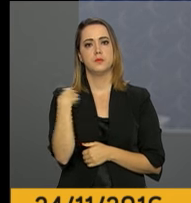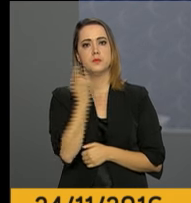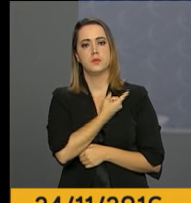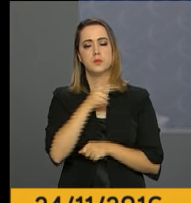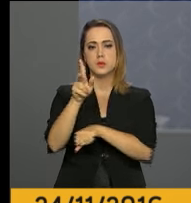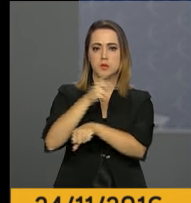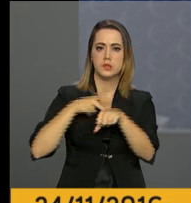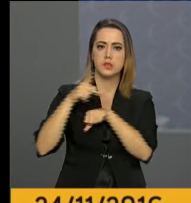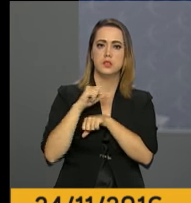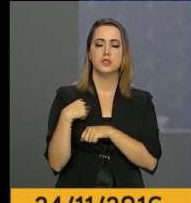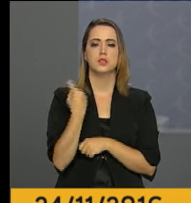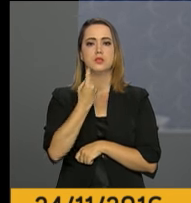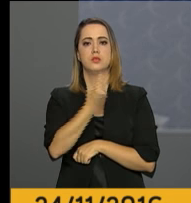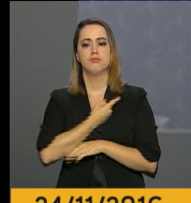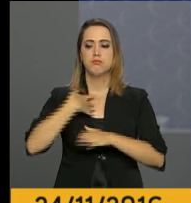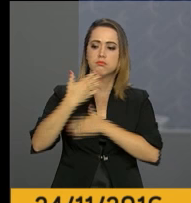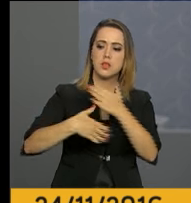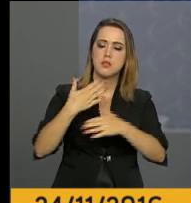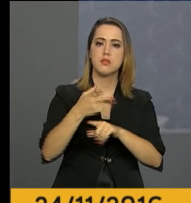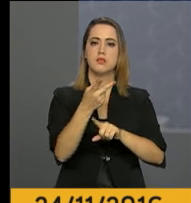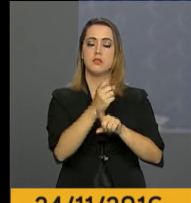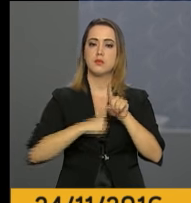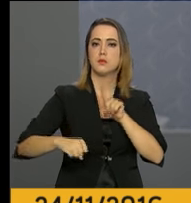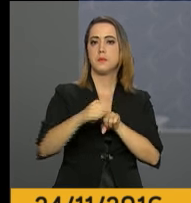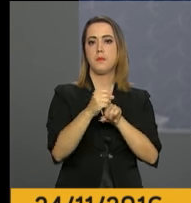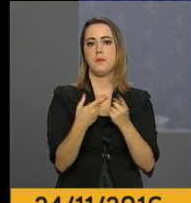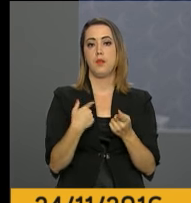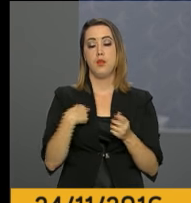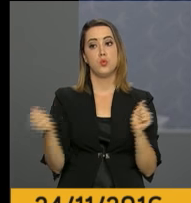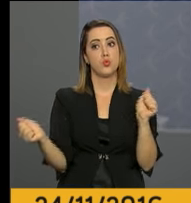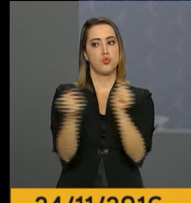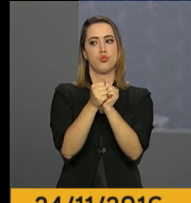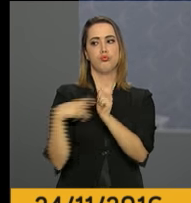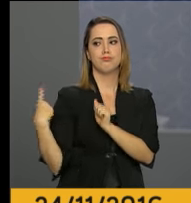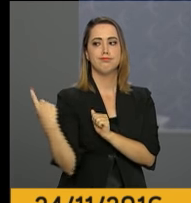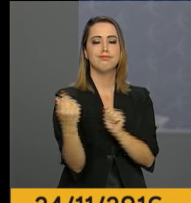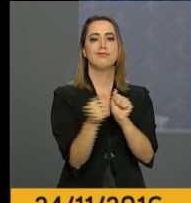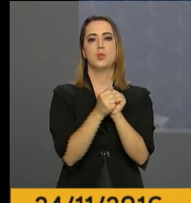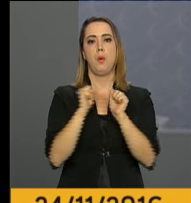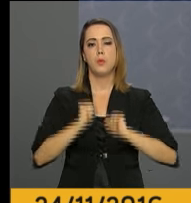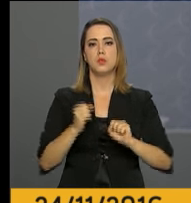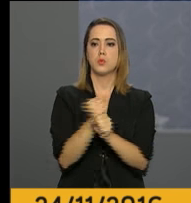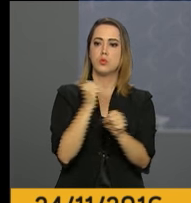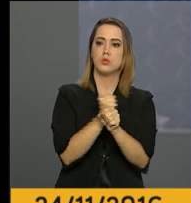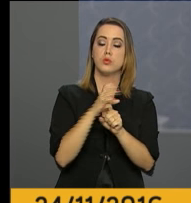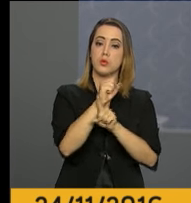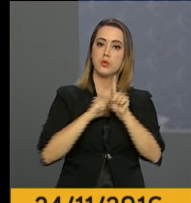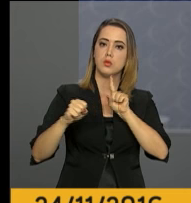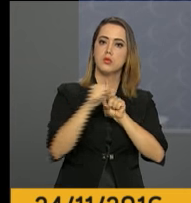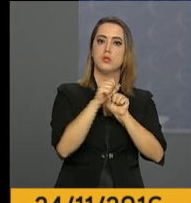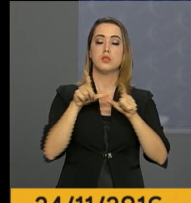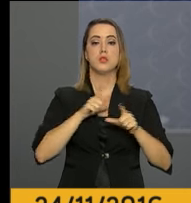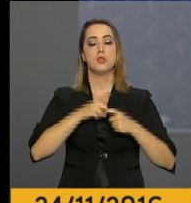nosso país e para as relações sociais por isso digo eu que juntos nós poderemos construir uma sociedade que tenha